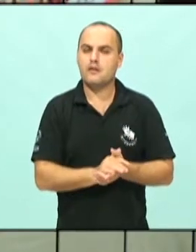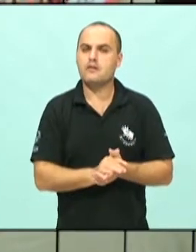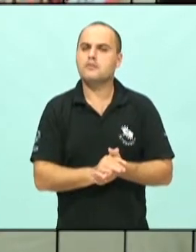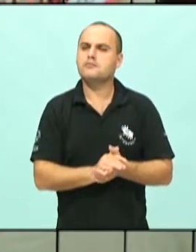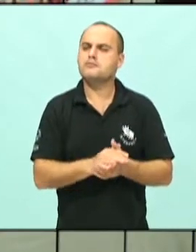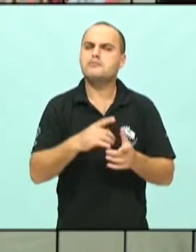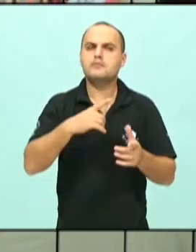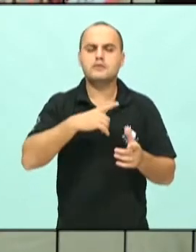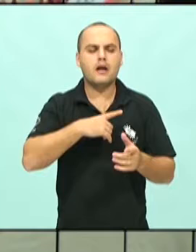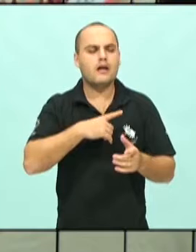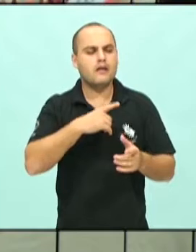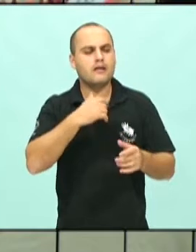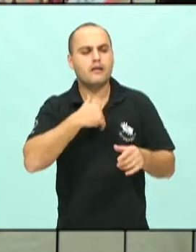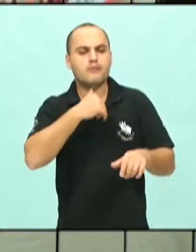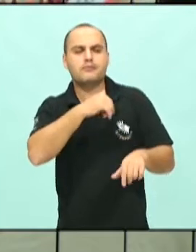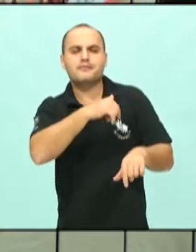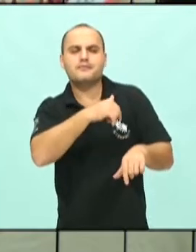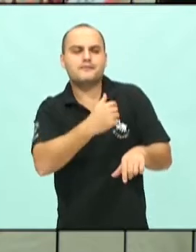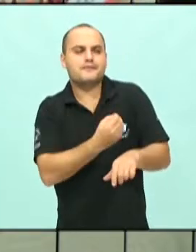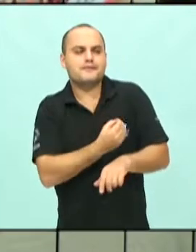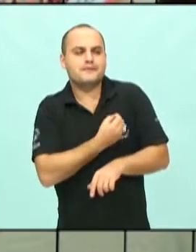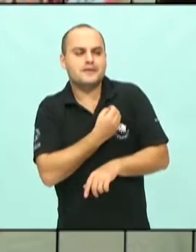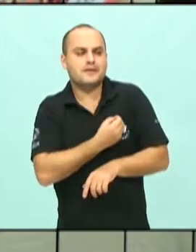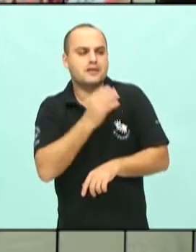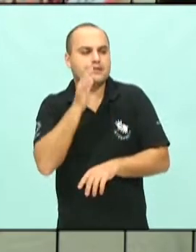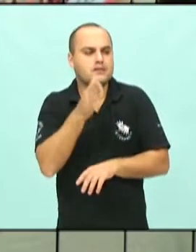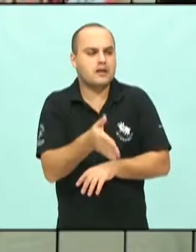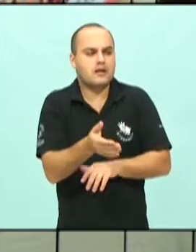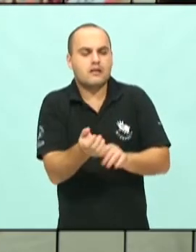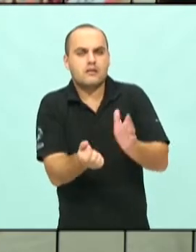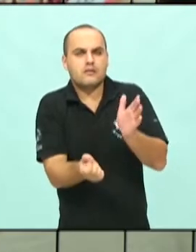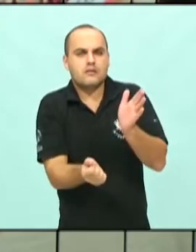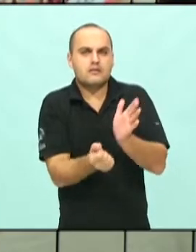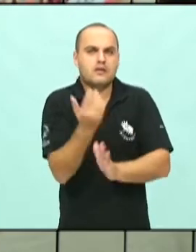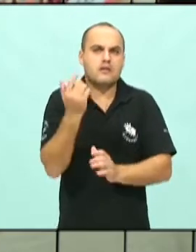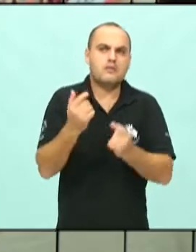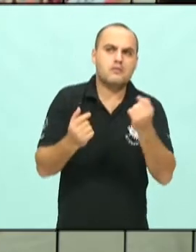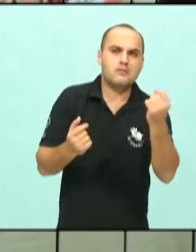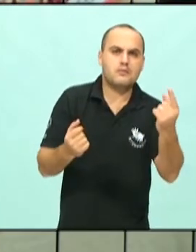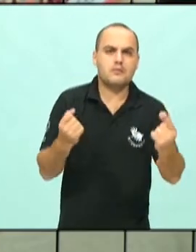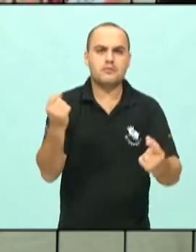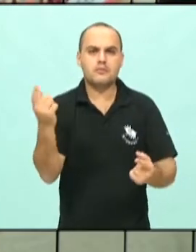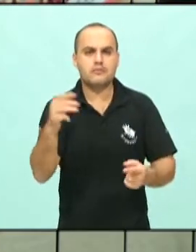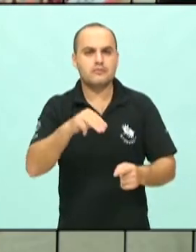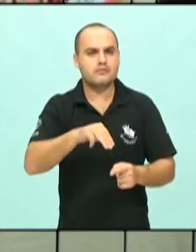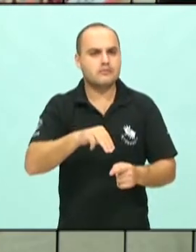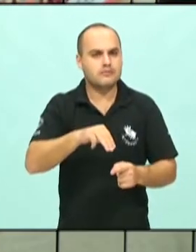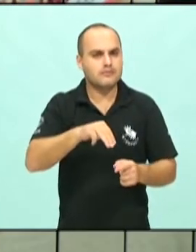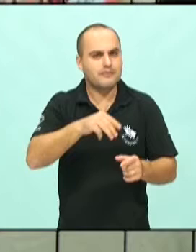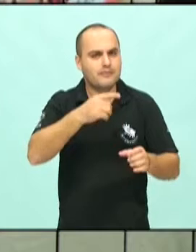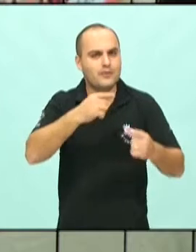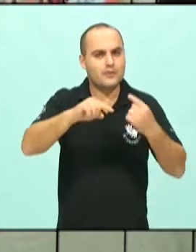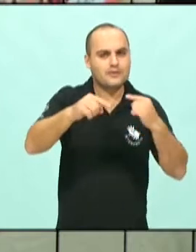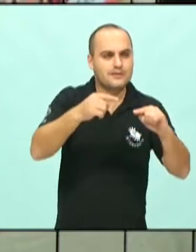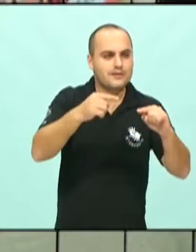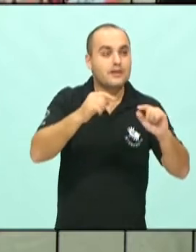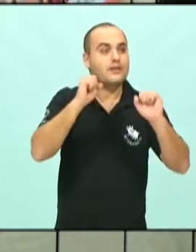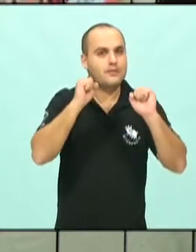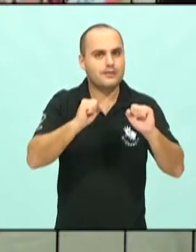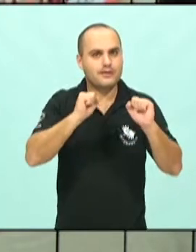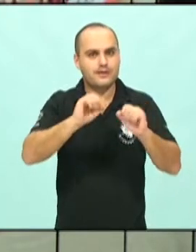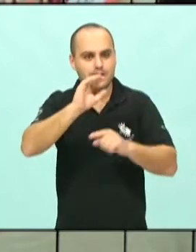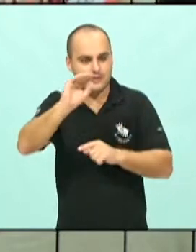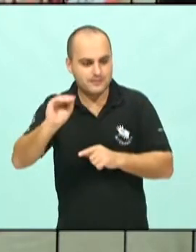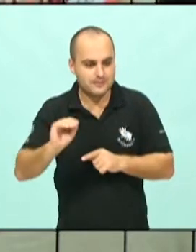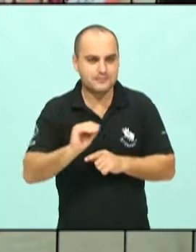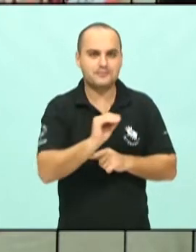eu já tinha composto algumas melodias que eu achava que teriam o potencial de receber uma letra, né? Nunca me aventurava a